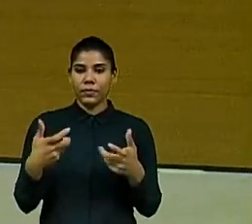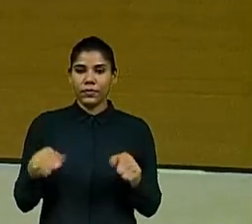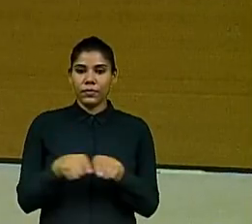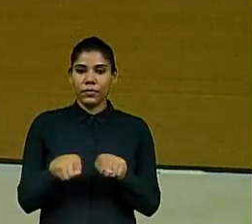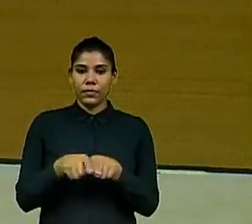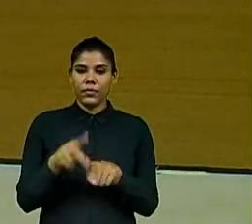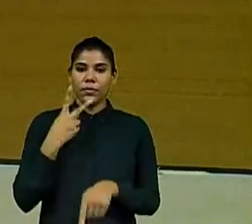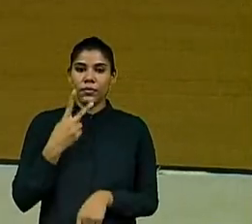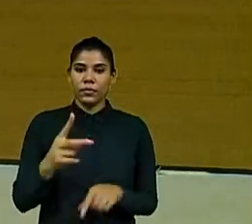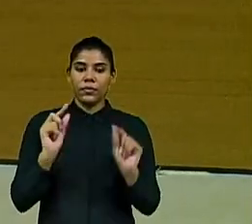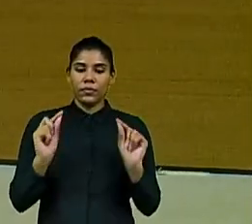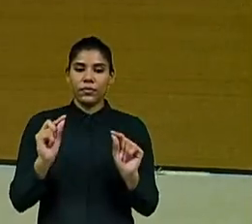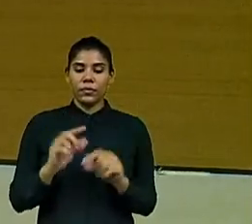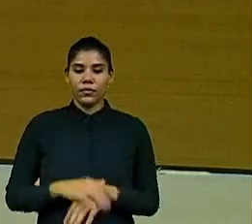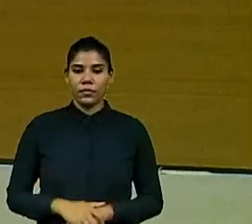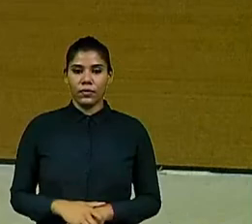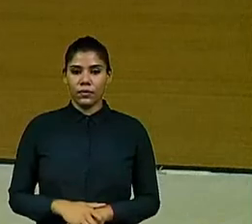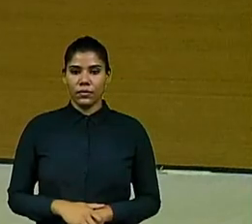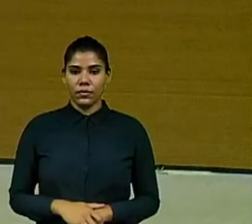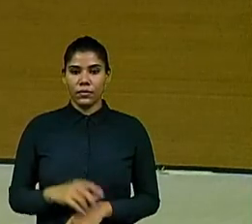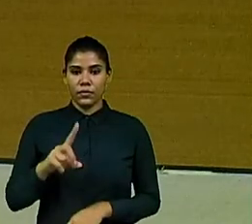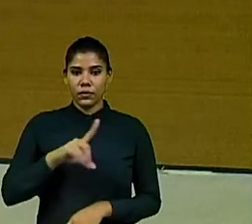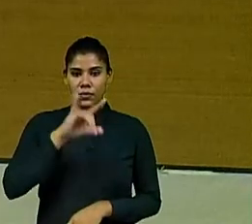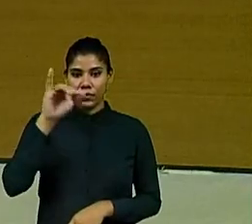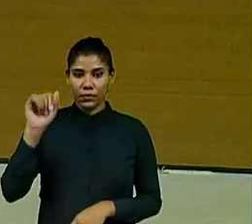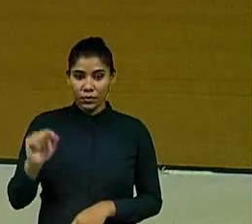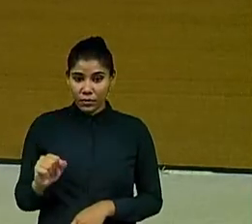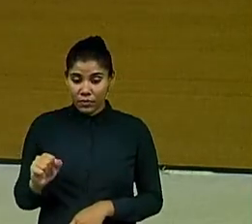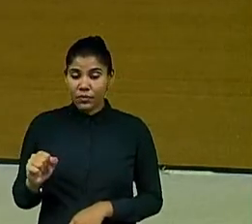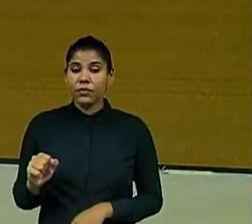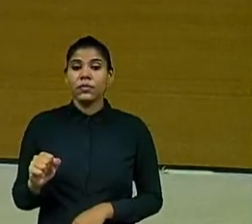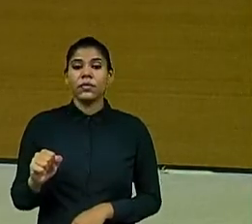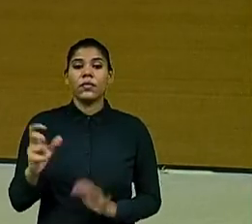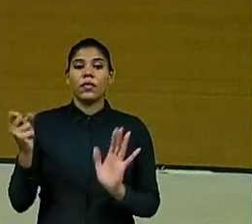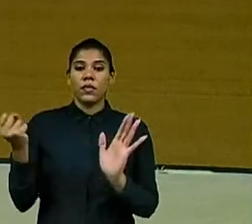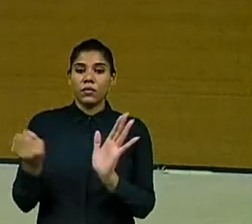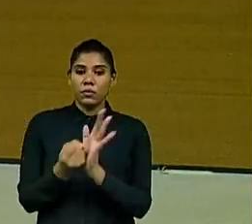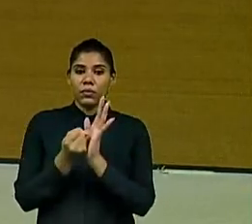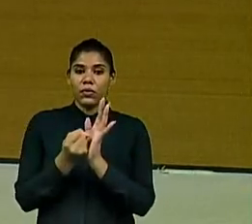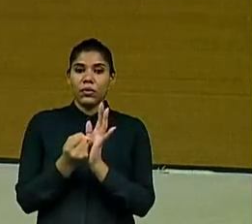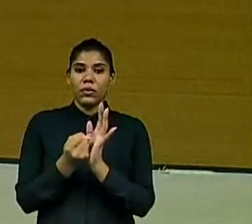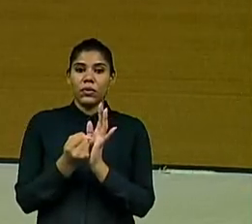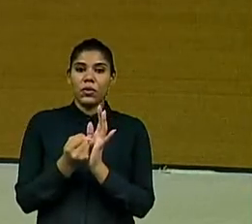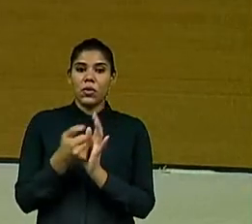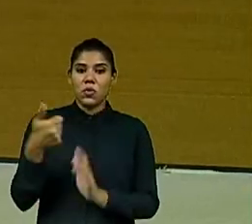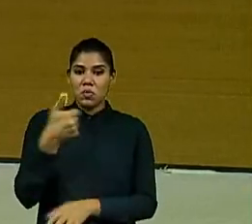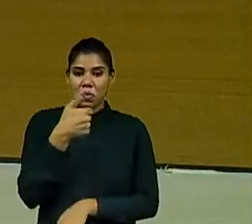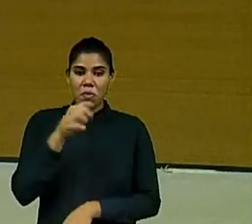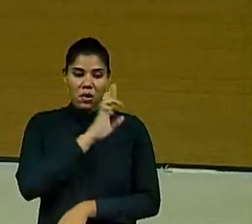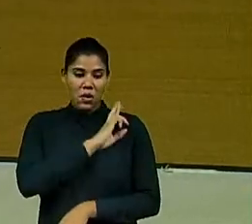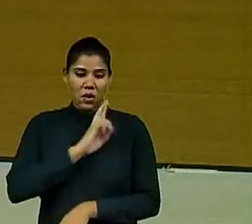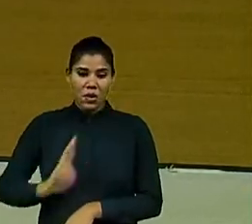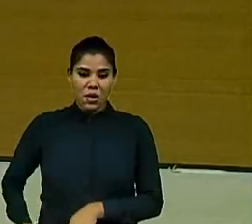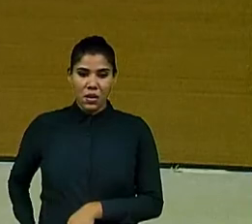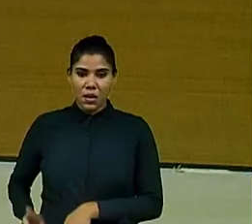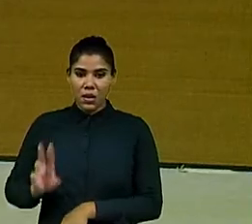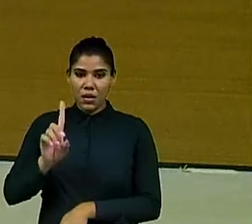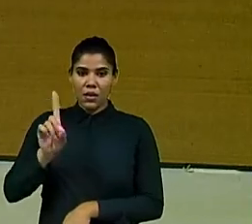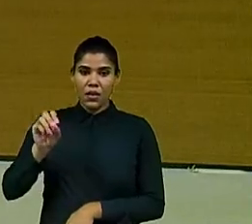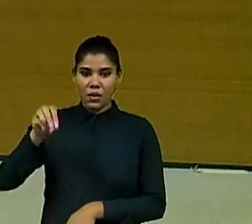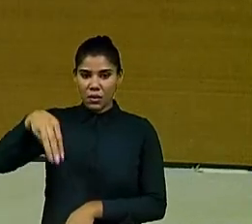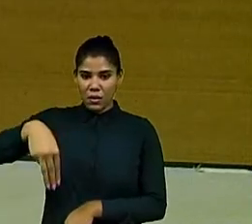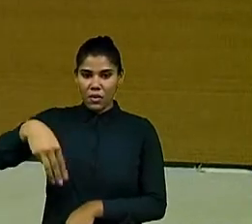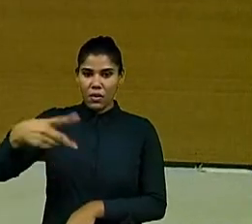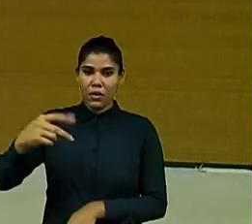apesar dessa data tem sido promulgada ainda no primeiro reinado por todo o primeiro olha há muito tempo